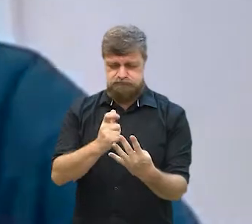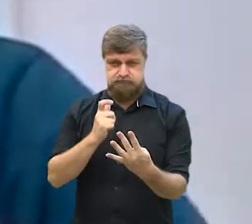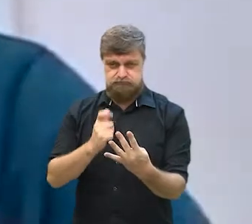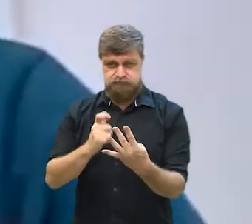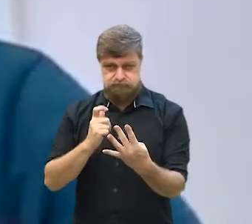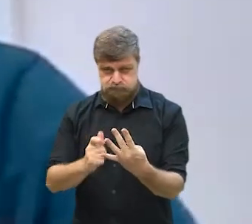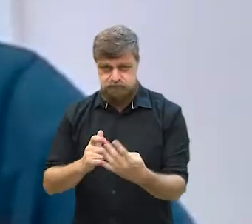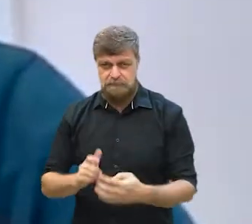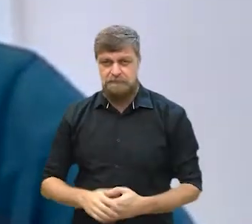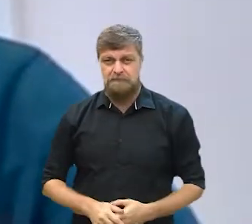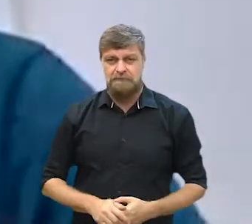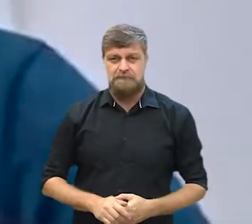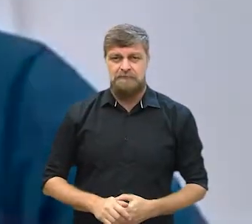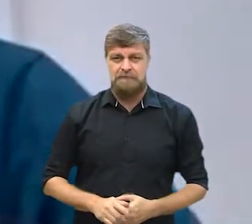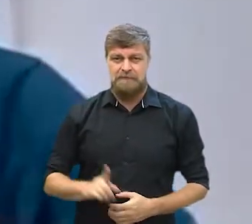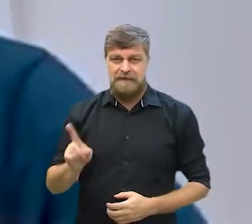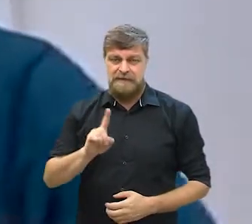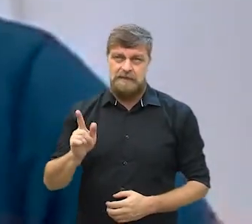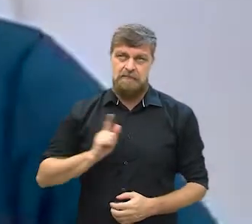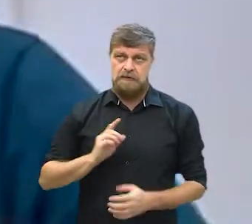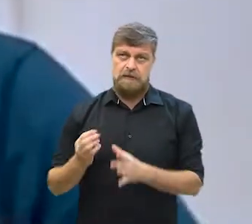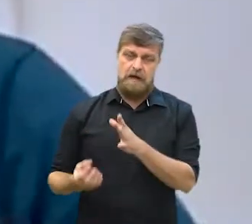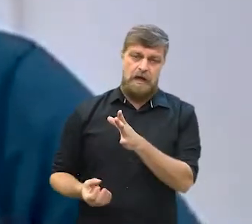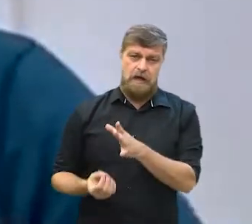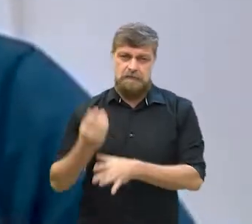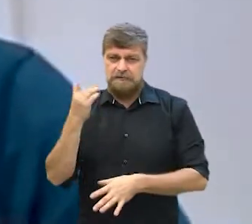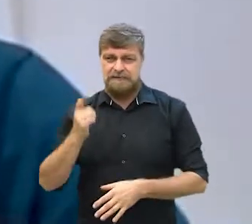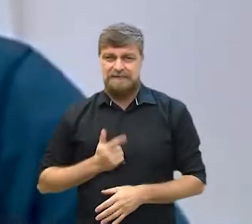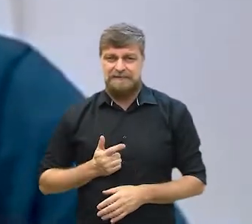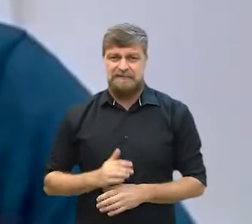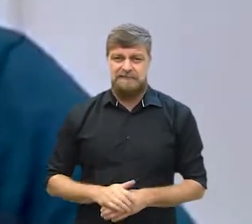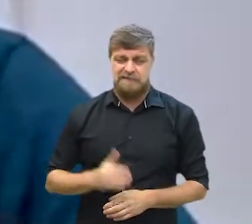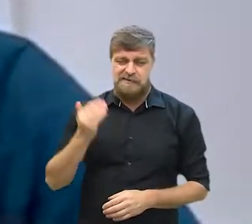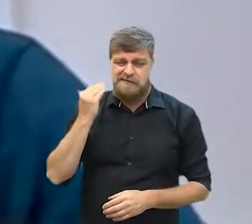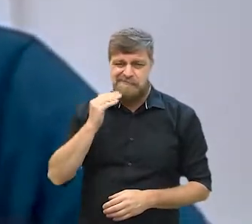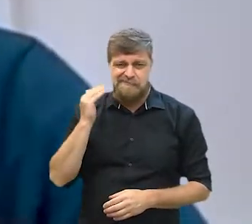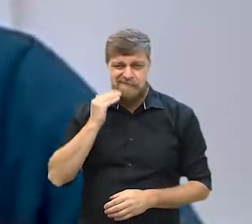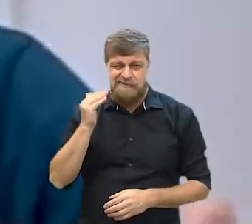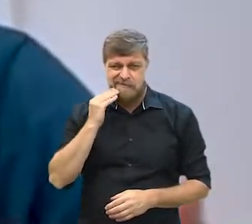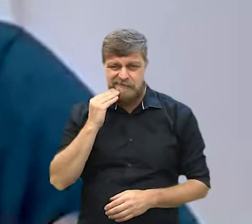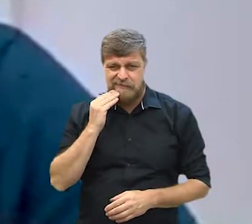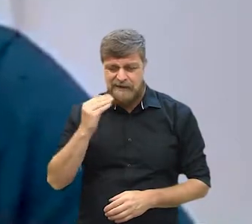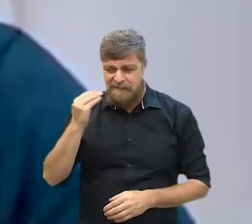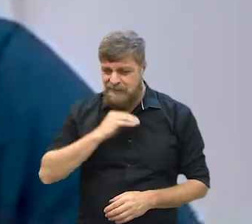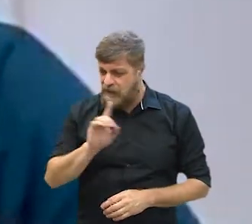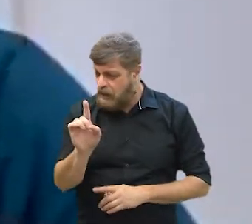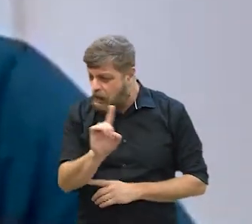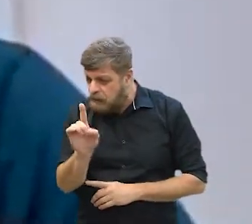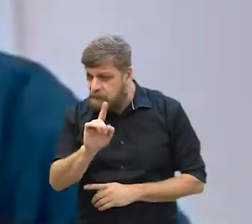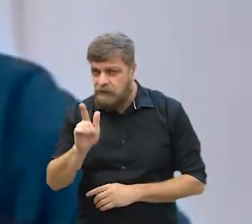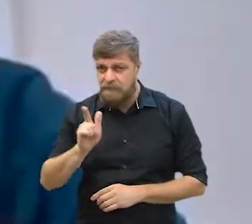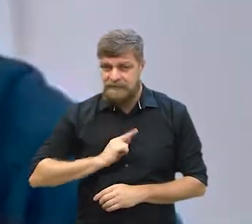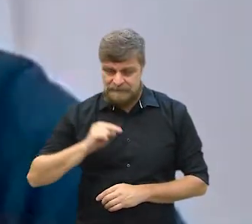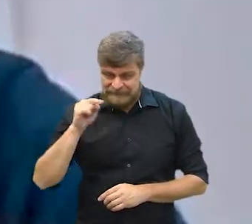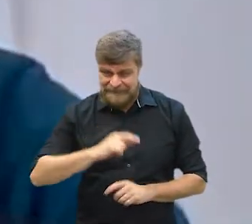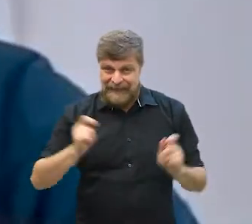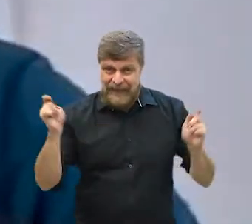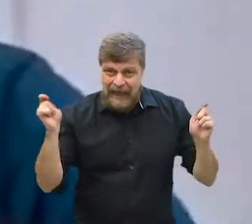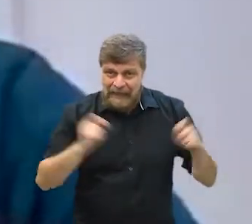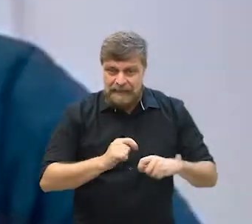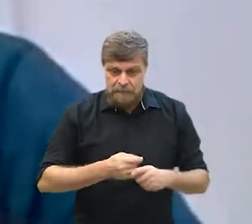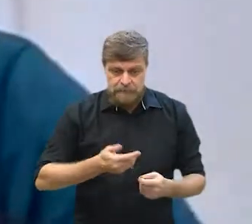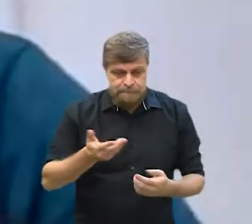vacinação, assim, não que ela está sendo feita de forma ineficiente ou nada, mas assim,